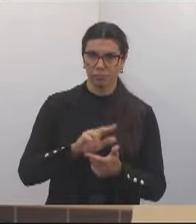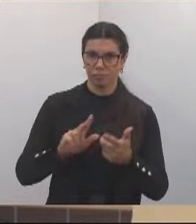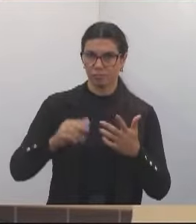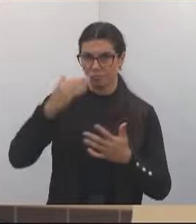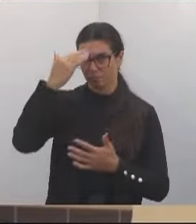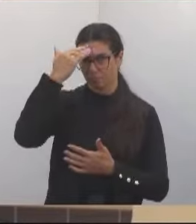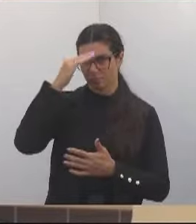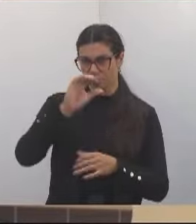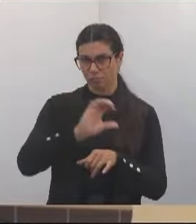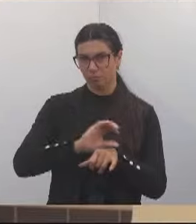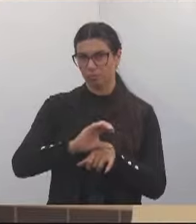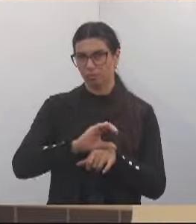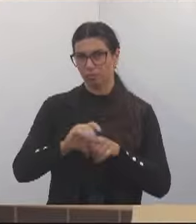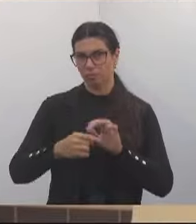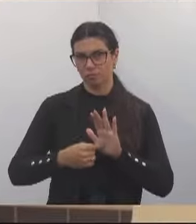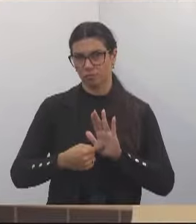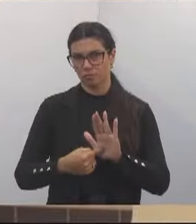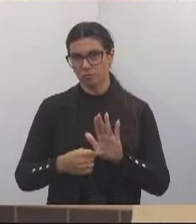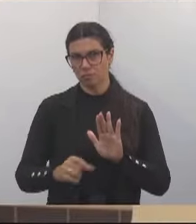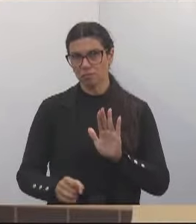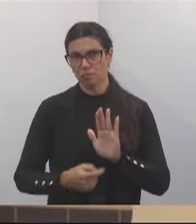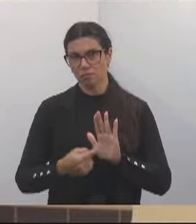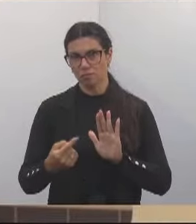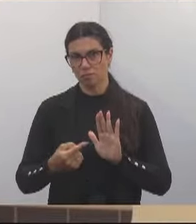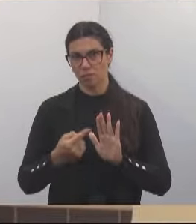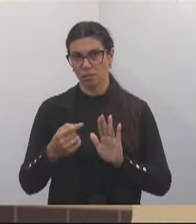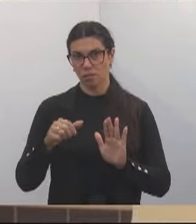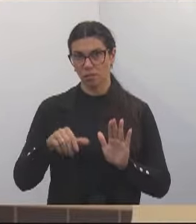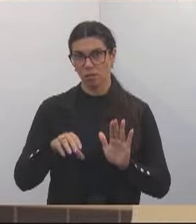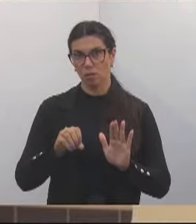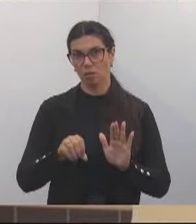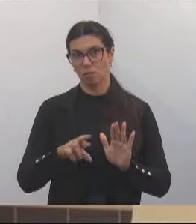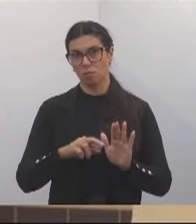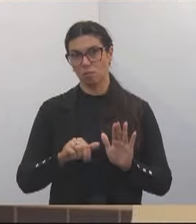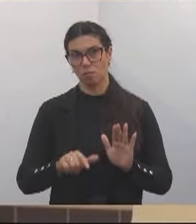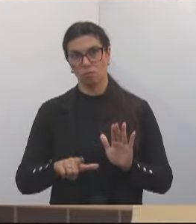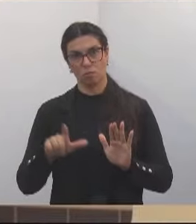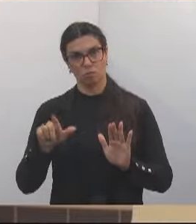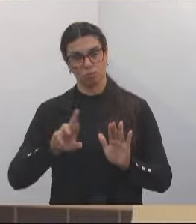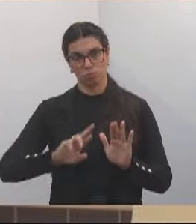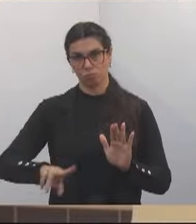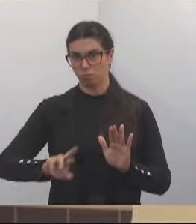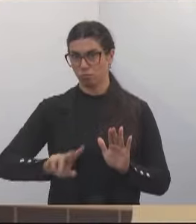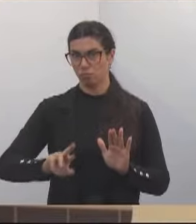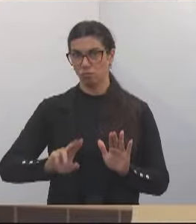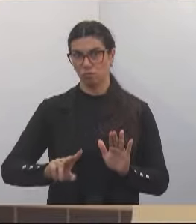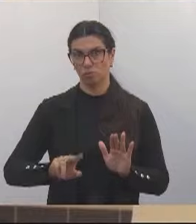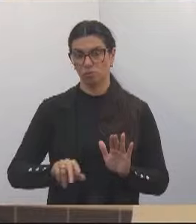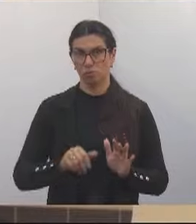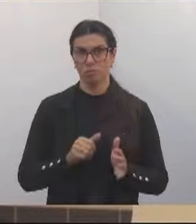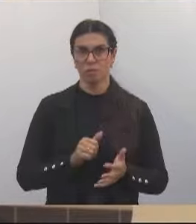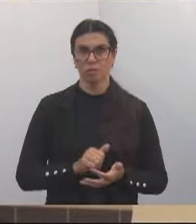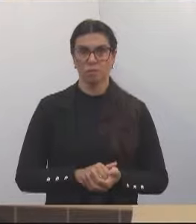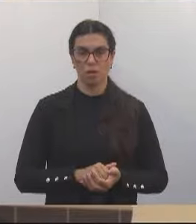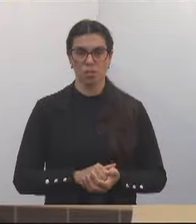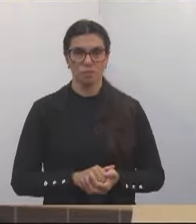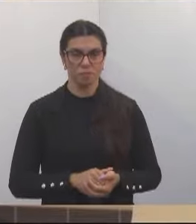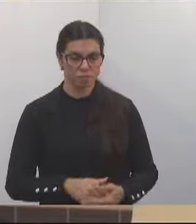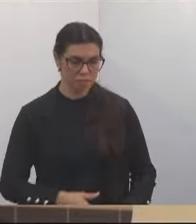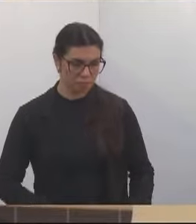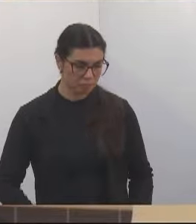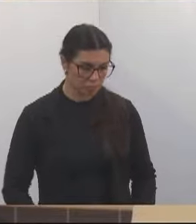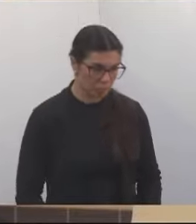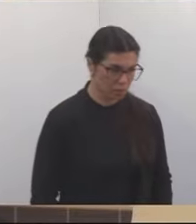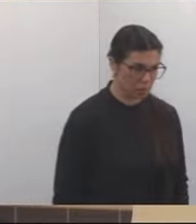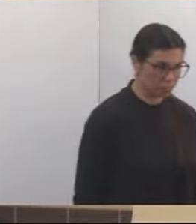Constituição. O primeiro deles é a moralidade. Não é moral alguém reter o dinheiro do seu